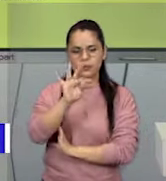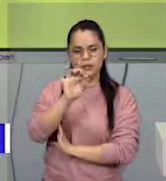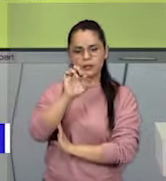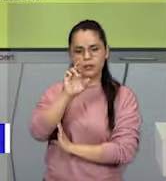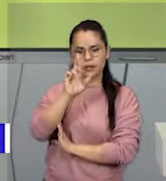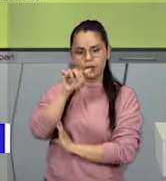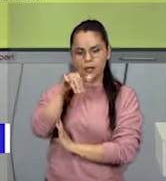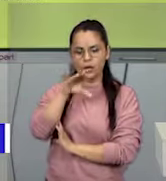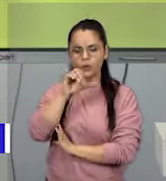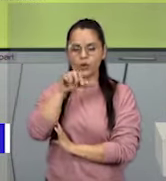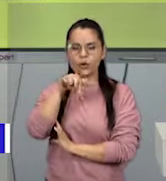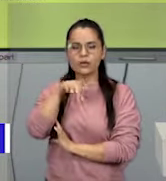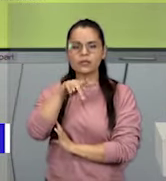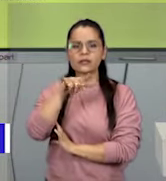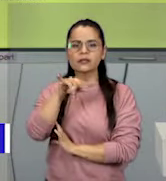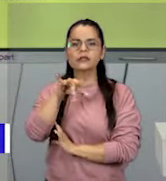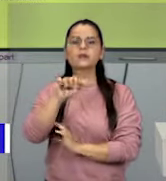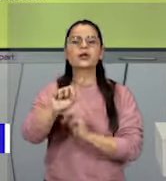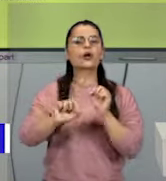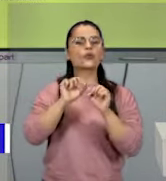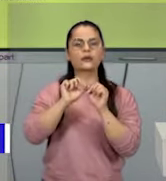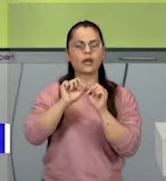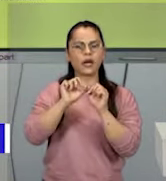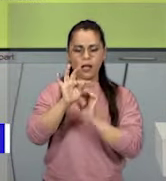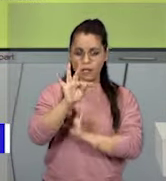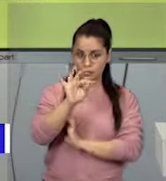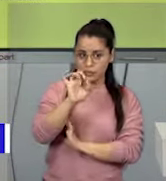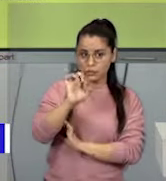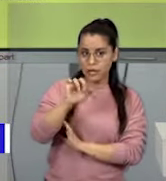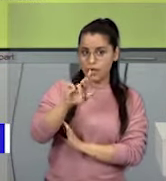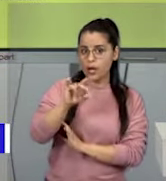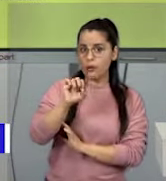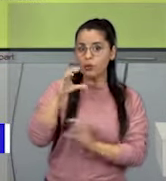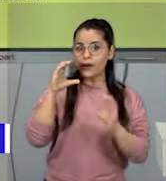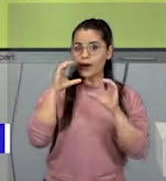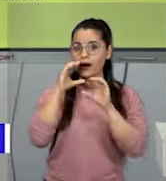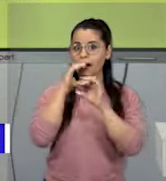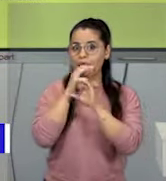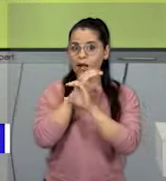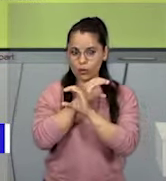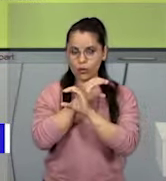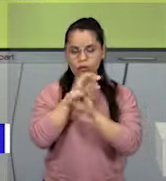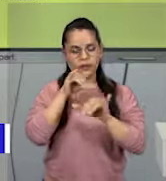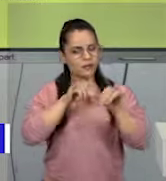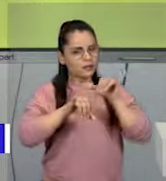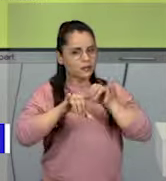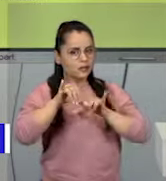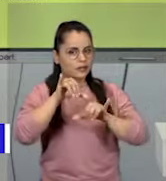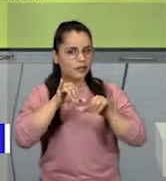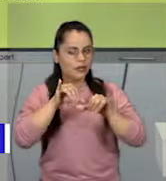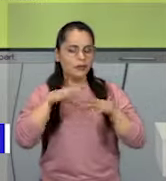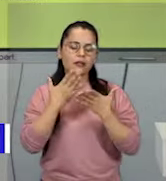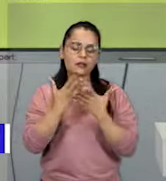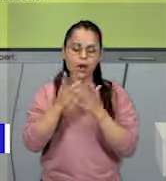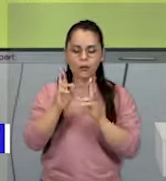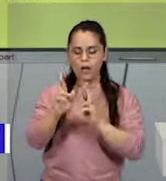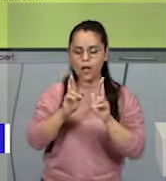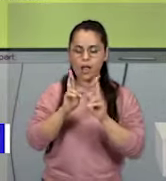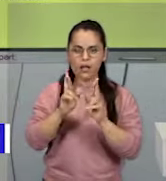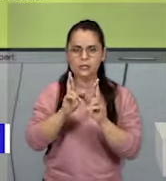bom e o que é permuta químicas termo aí vende calor né química só tem a ver com esse